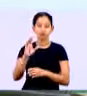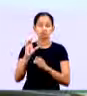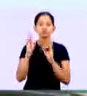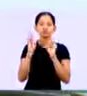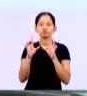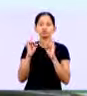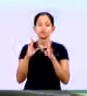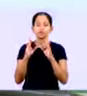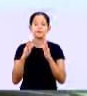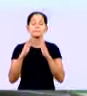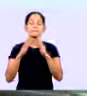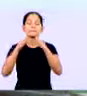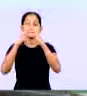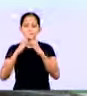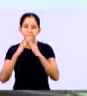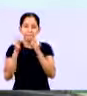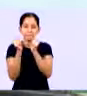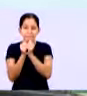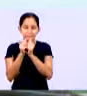parte imobilizada da organização.